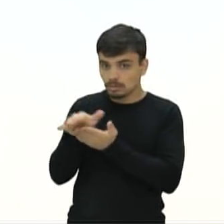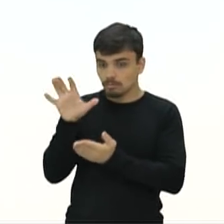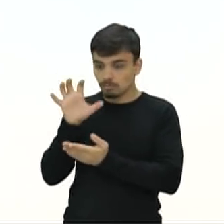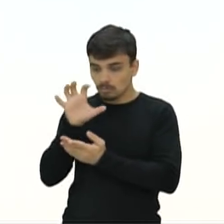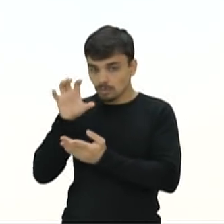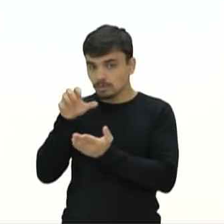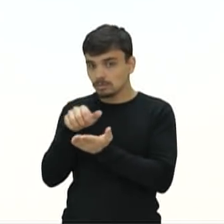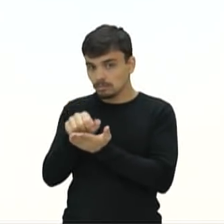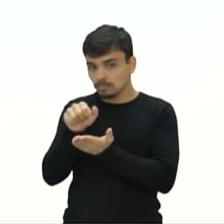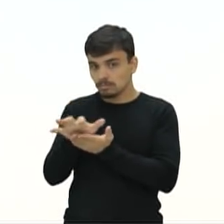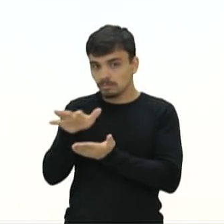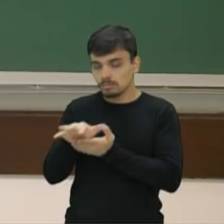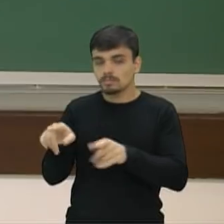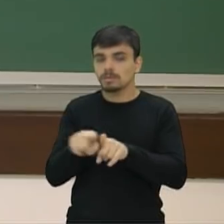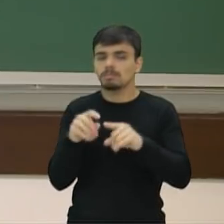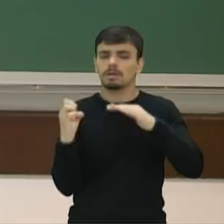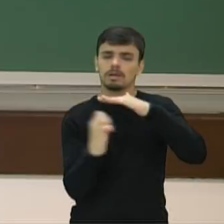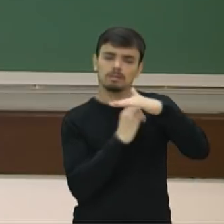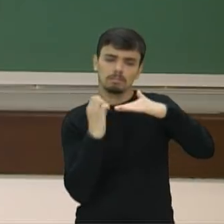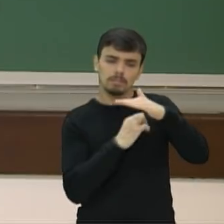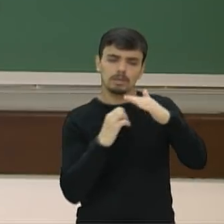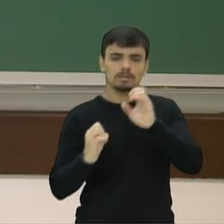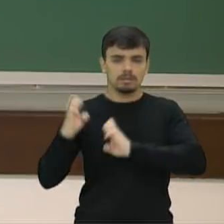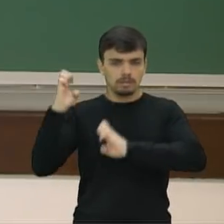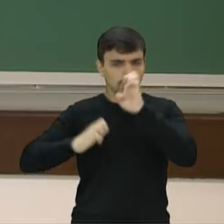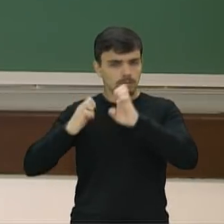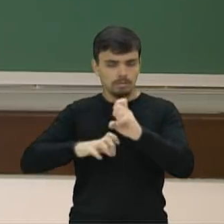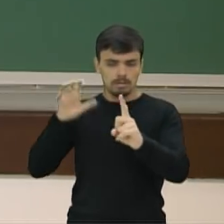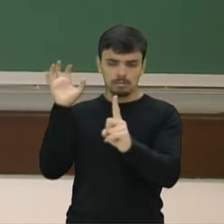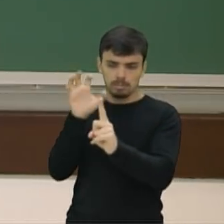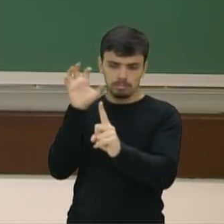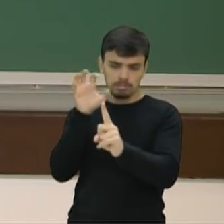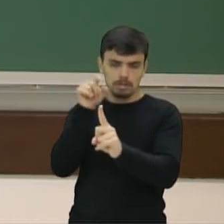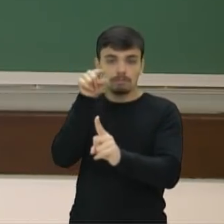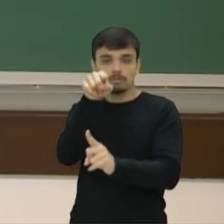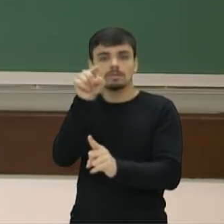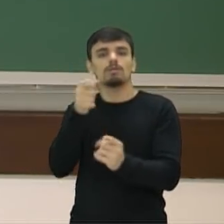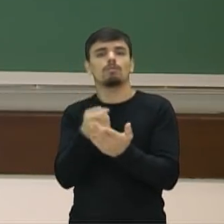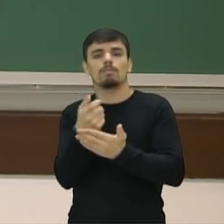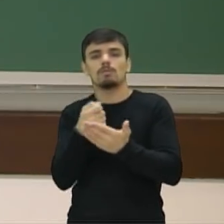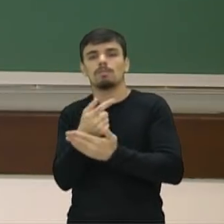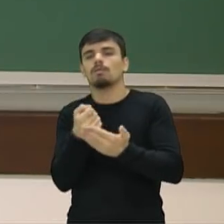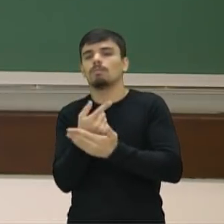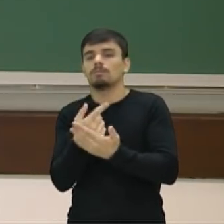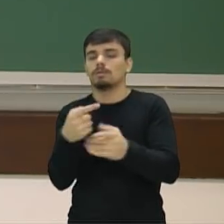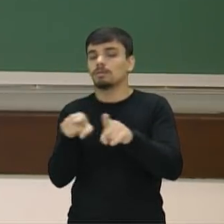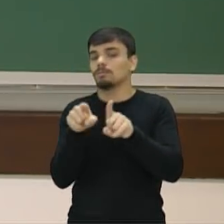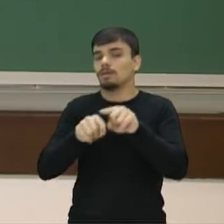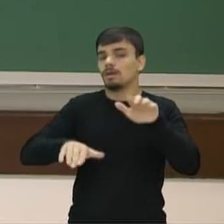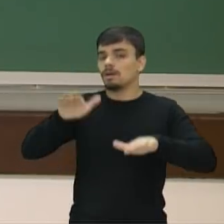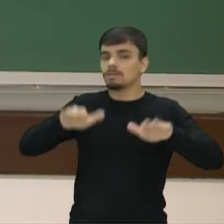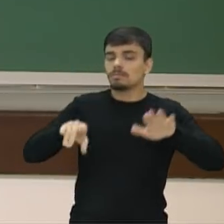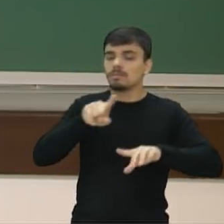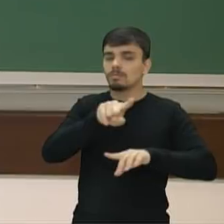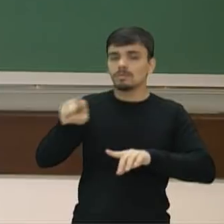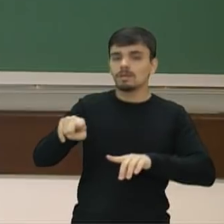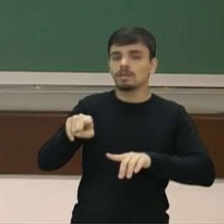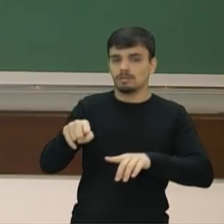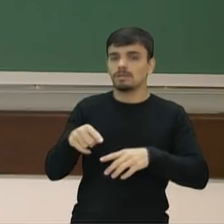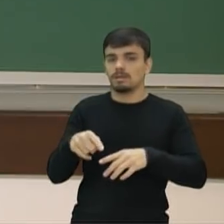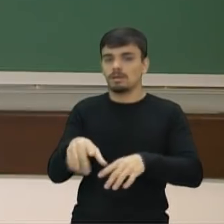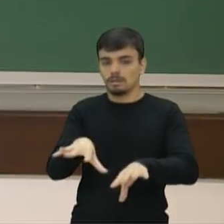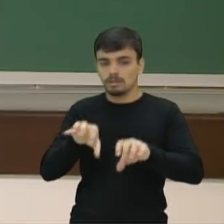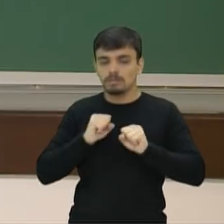E aí as empresas, as indústrias começam a induzir a você comprar cada vez mais. E muitas vezes você acaba